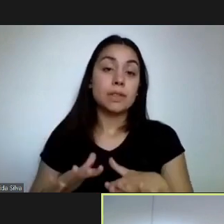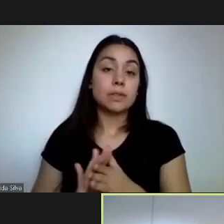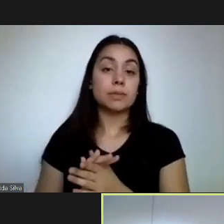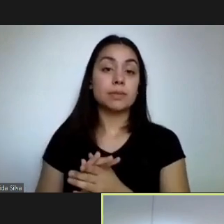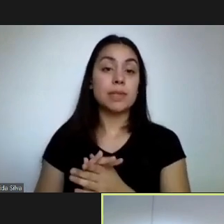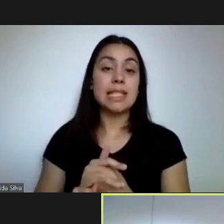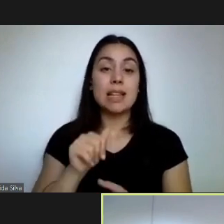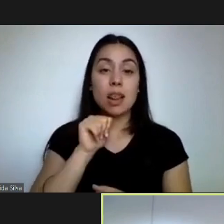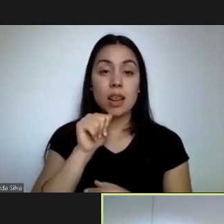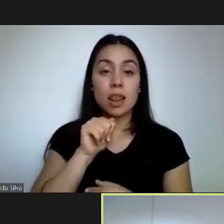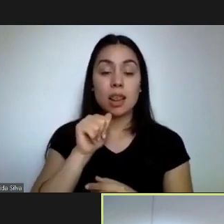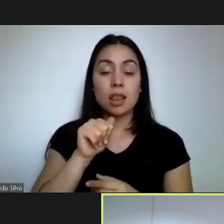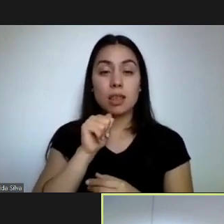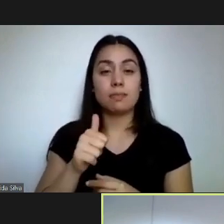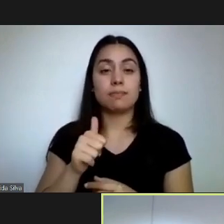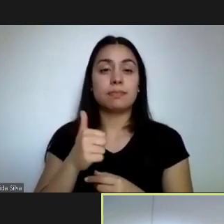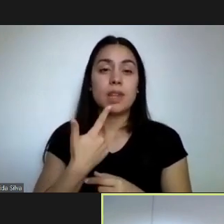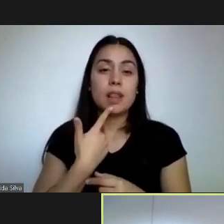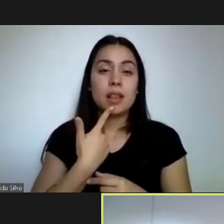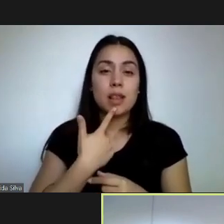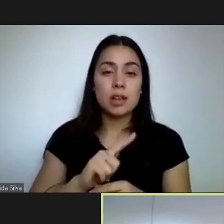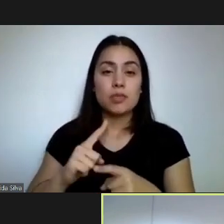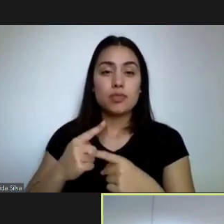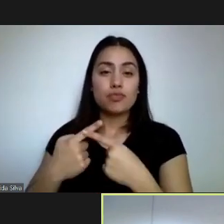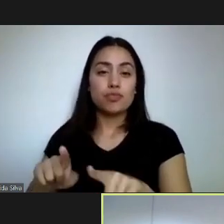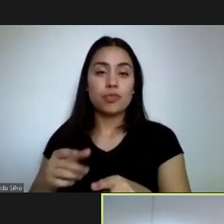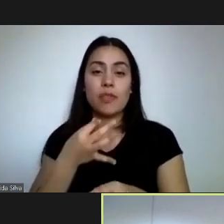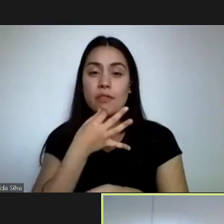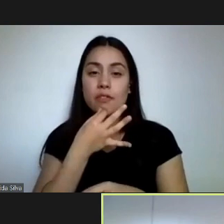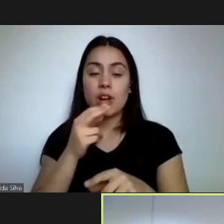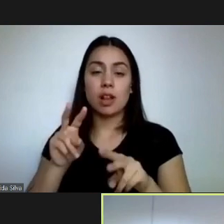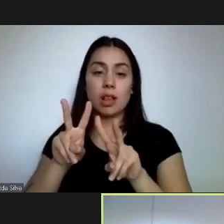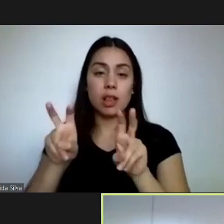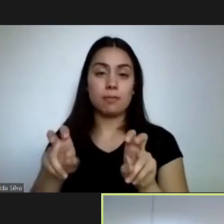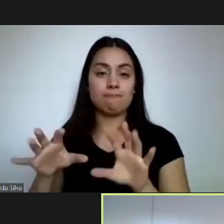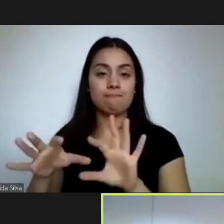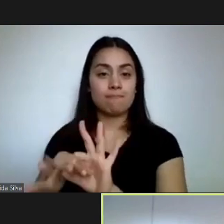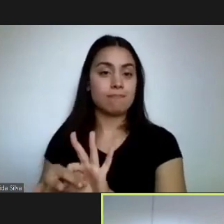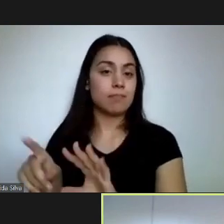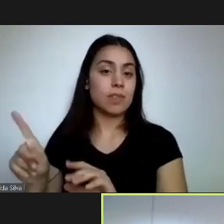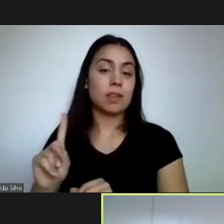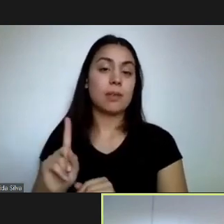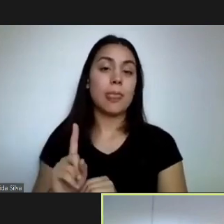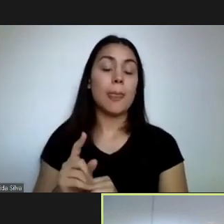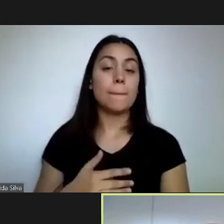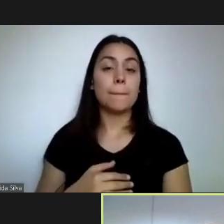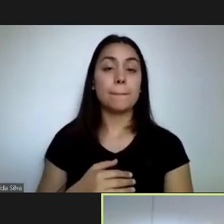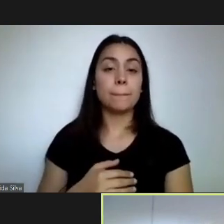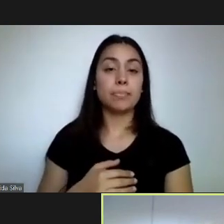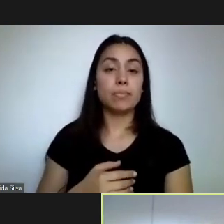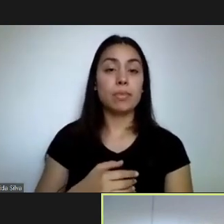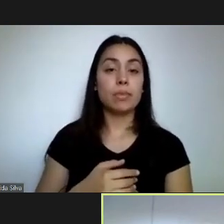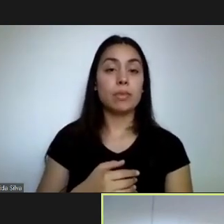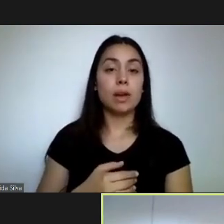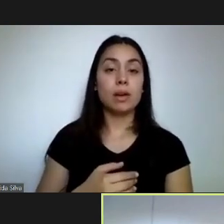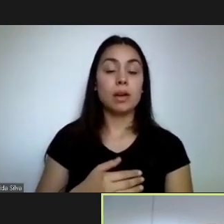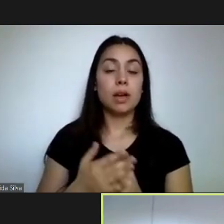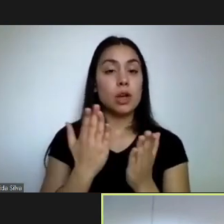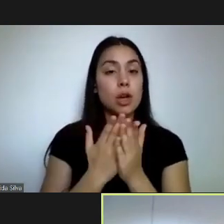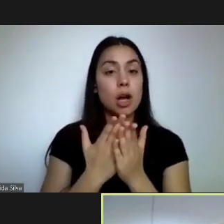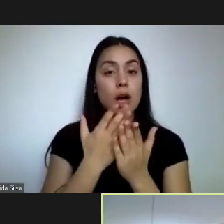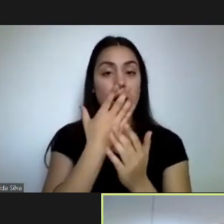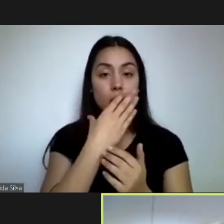a abordamos. São cerca de 7% de alunos que não são de nacionalidade portuguesa, mas felizmente diz